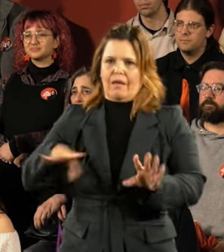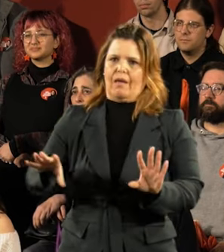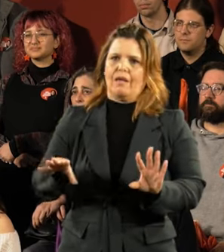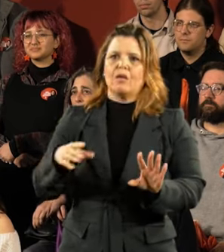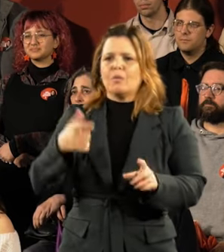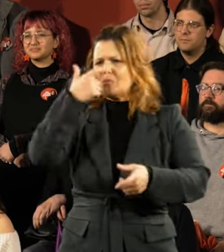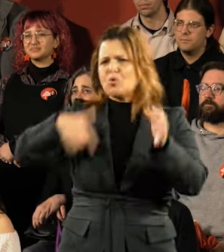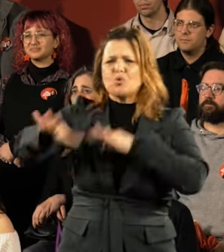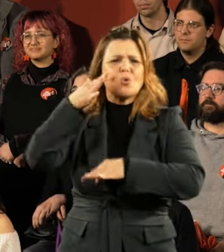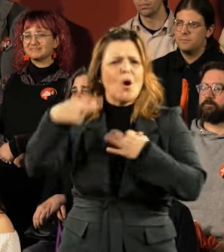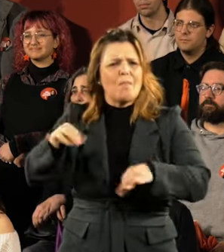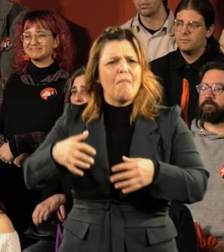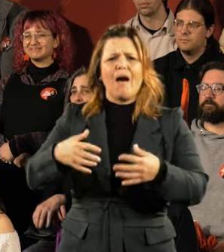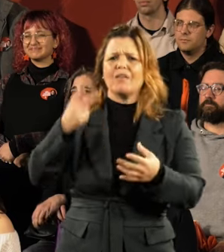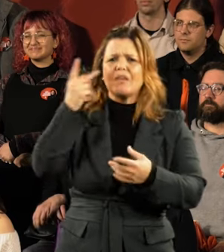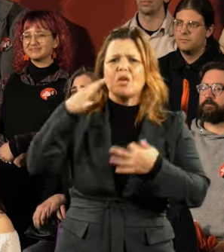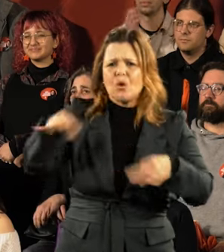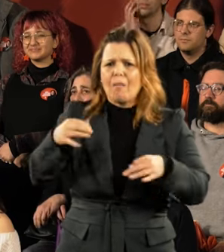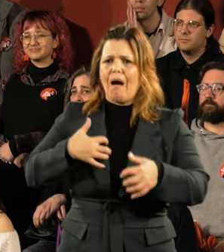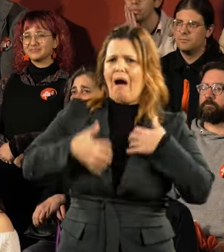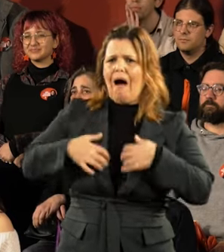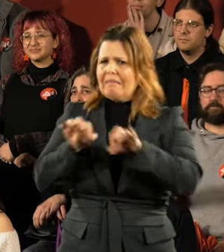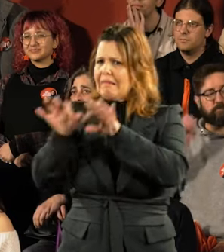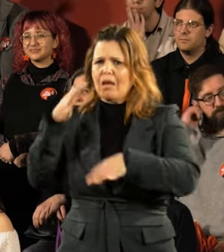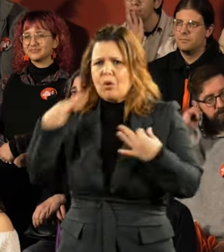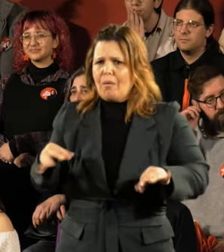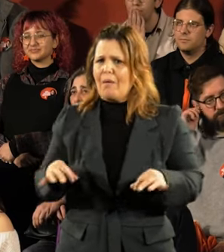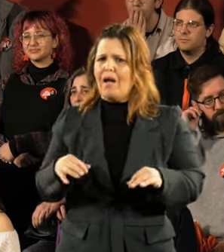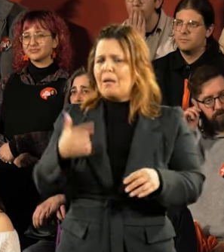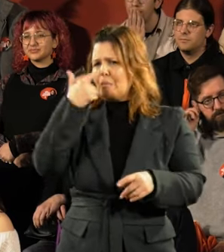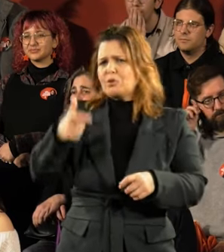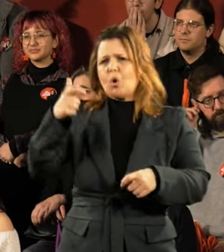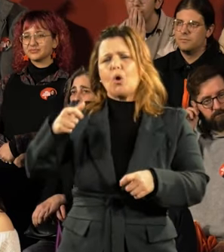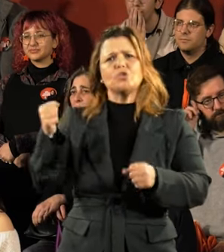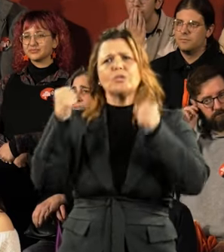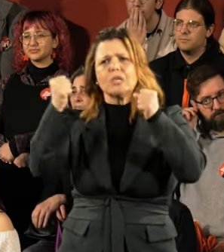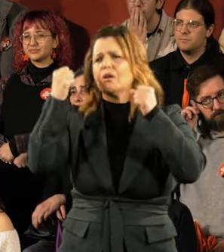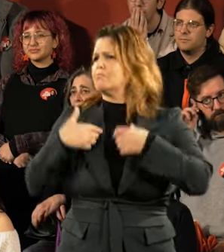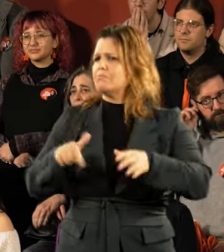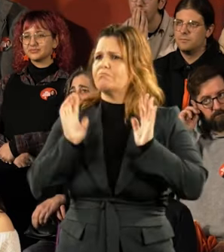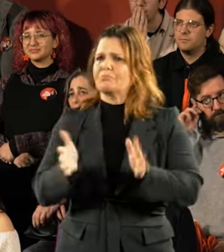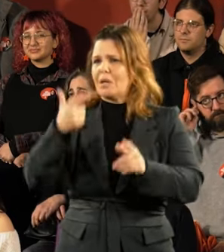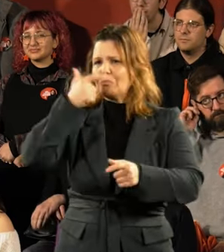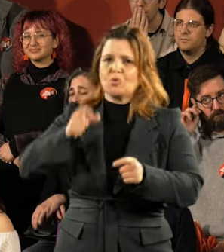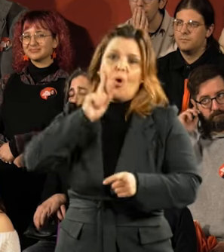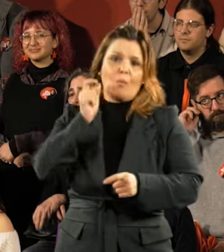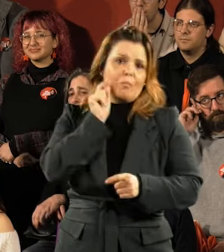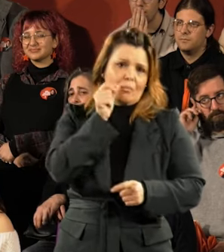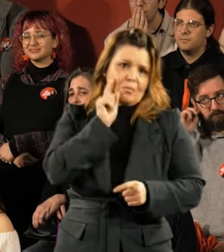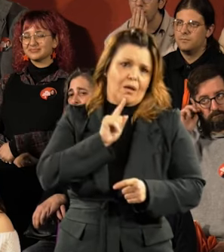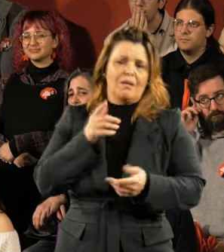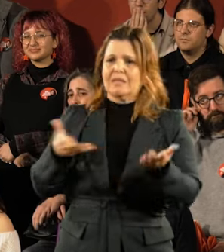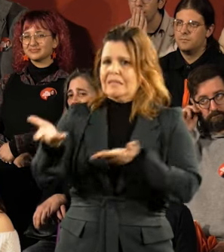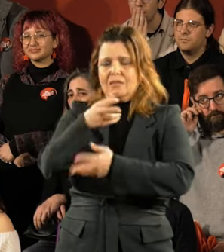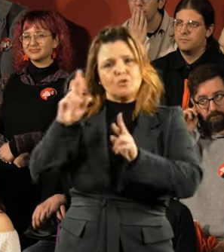comuns com anceios comuns não precisamos de heróis porque eles e elas são a esperança que o para o